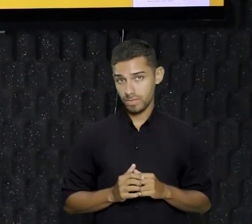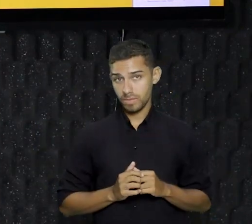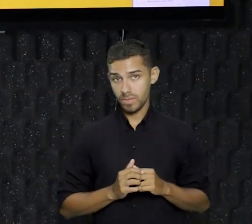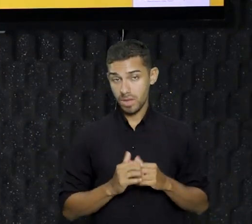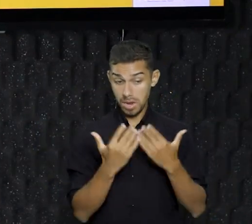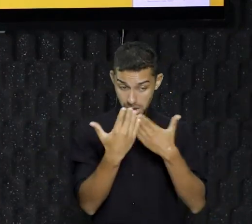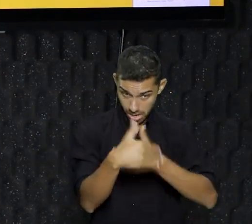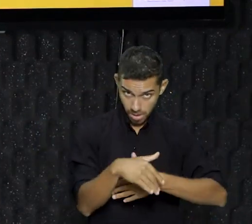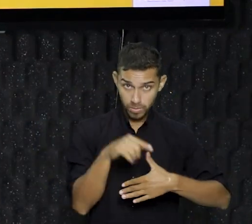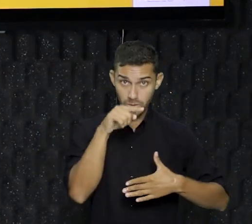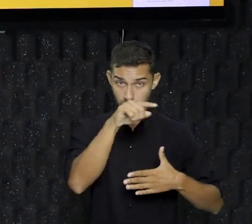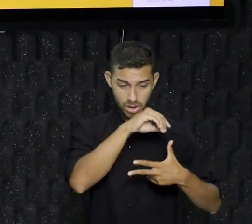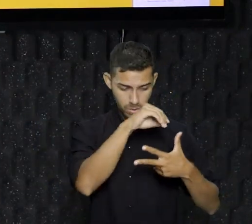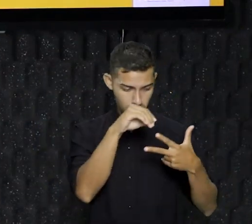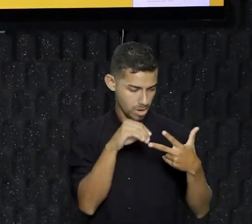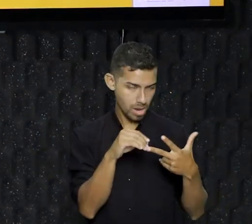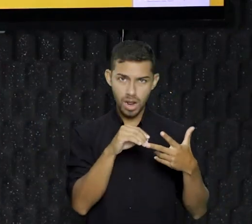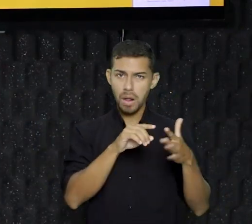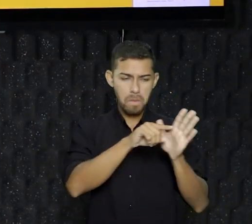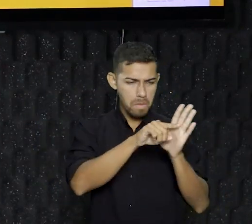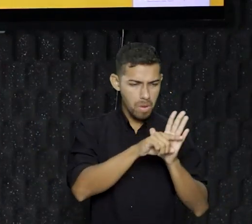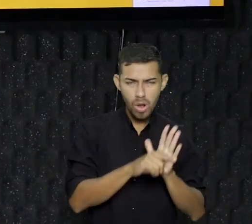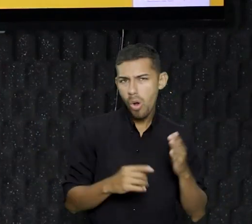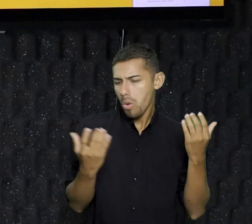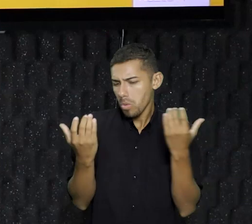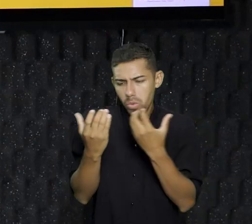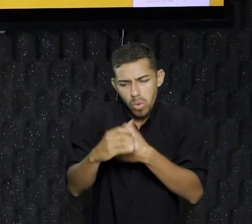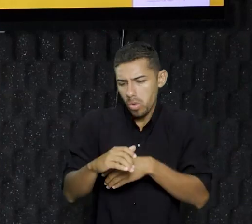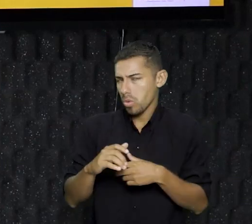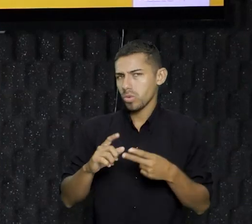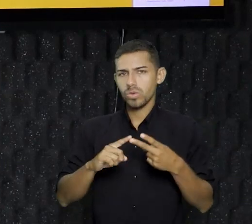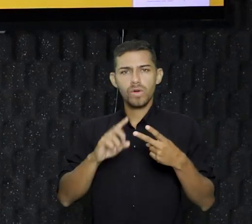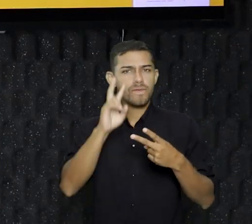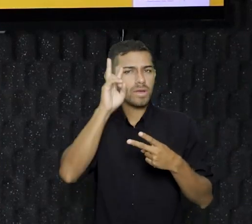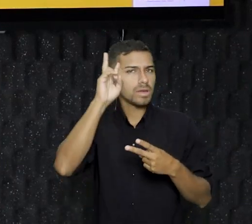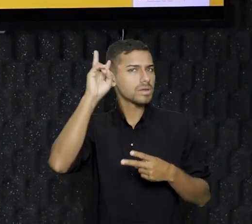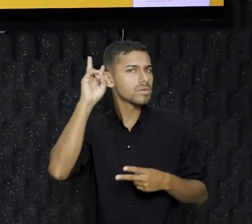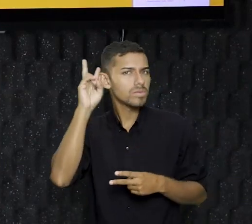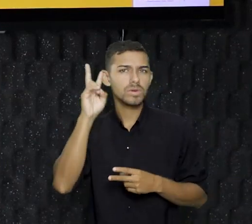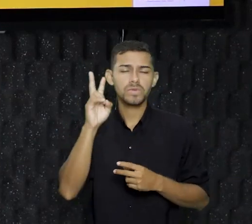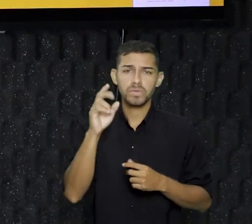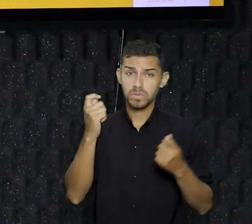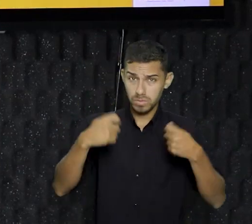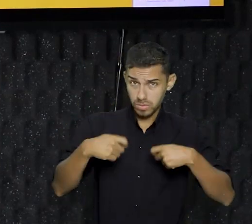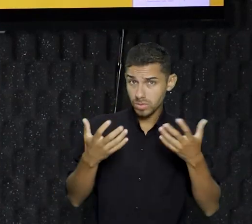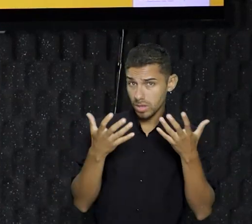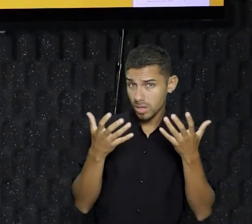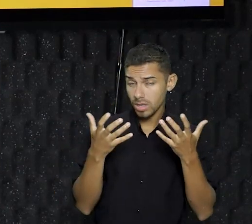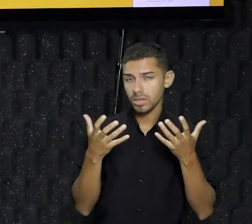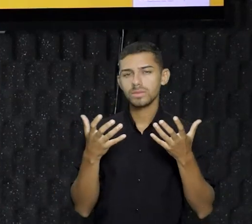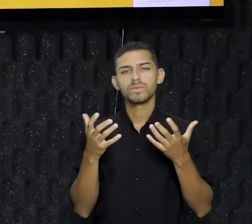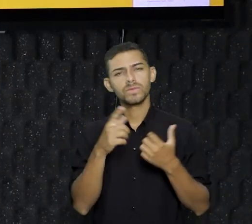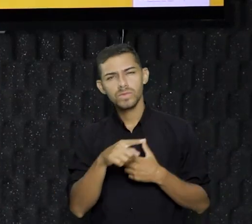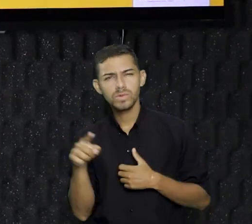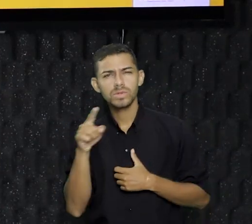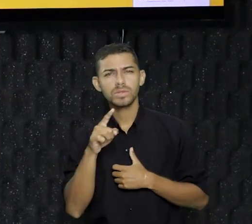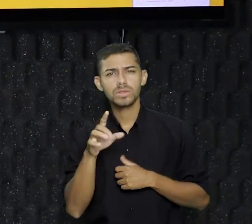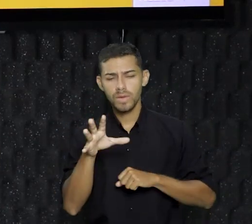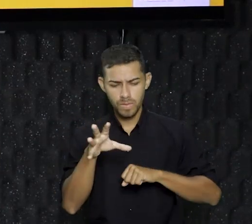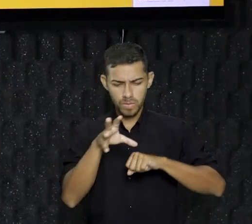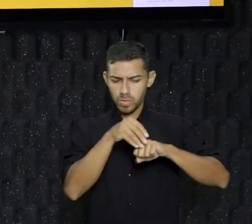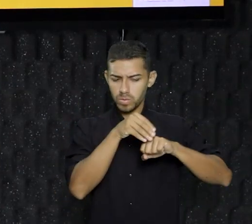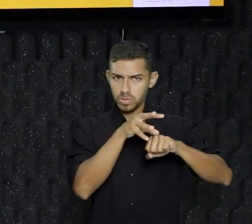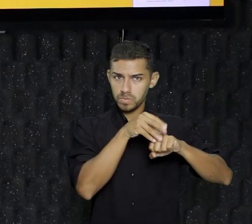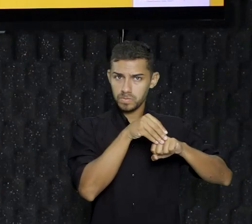questões do Enem ou de qualquer outro concurso ou vestibular que você queira prestar se você tiver um conhecimento